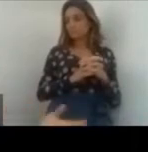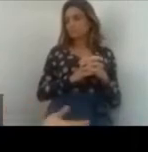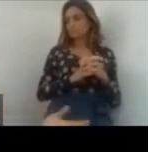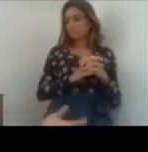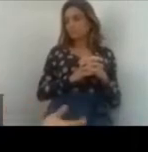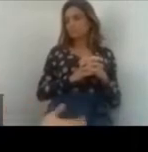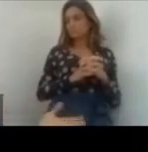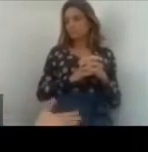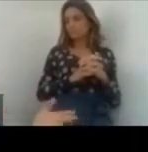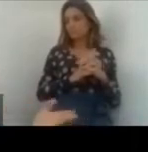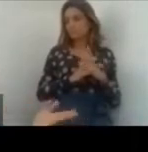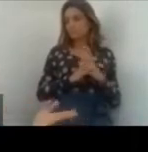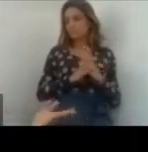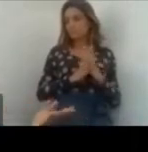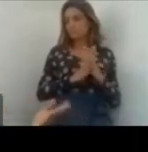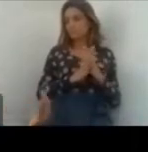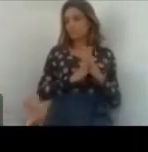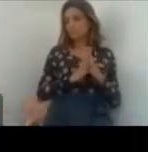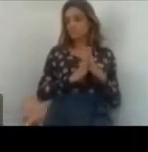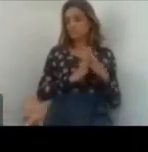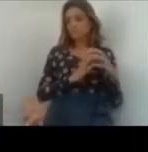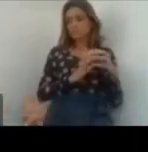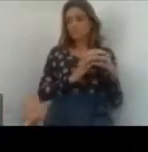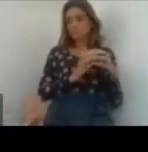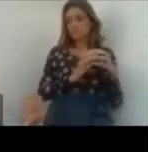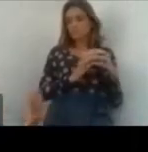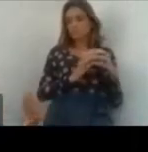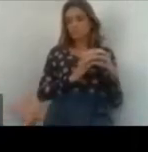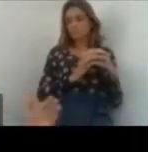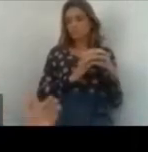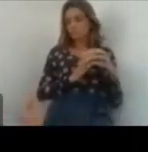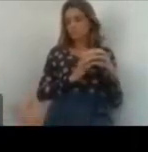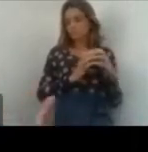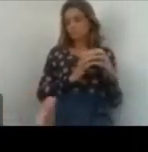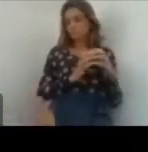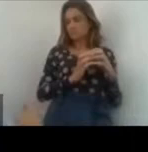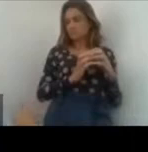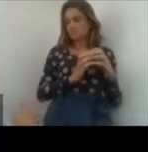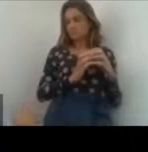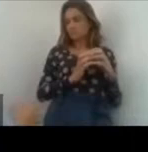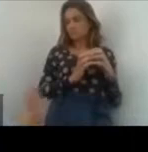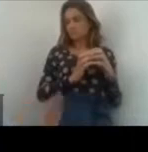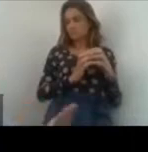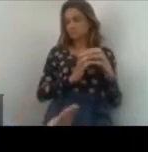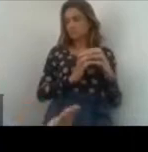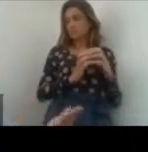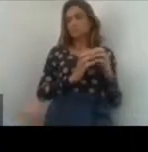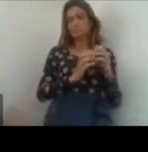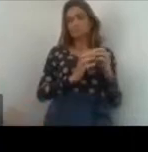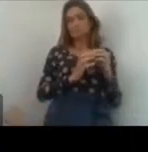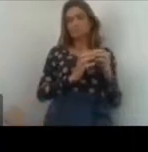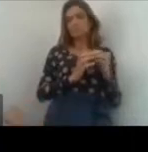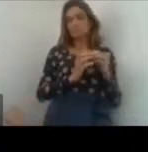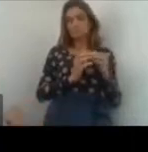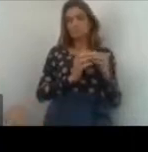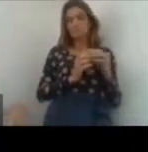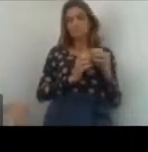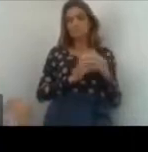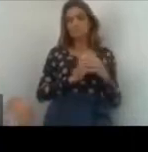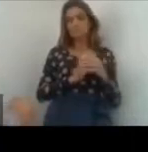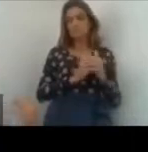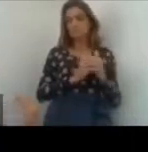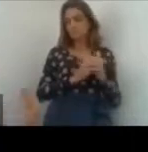ou doença de Ollier, que existe um aumento da chance dessas lesões benignas malignizarem.